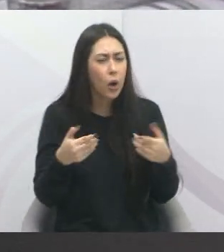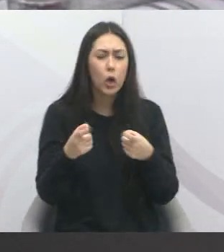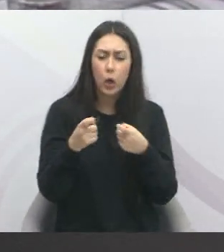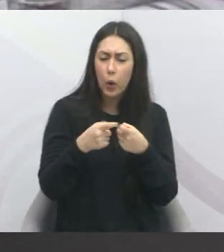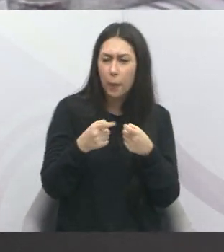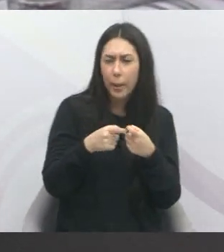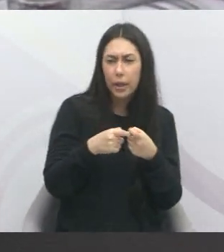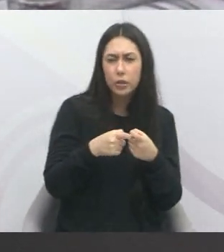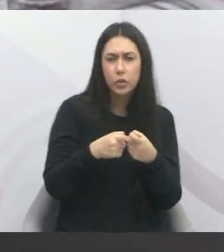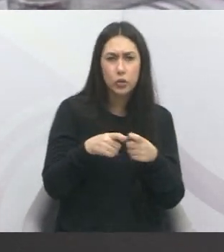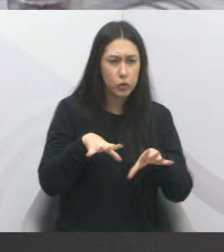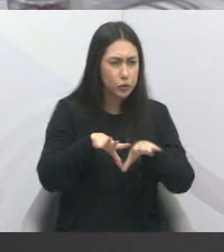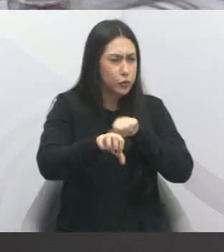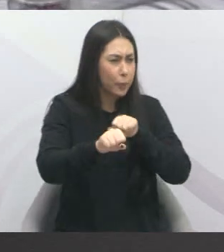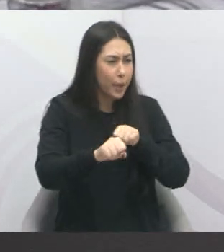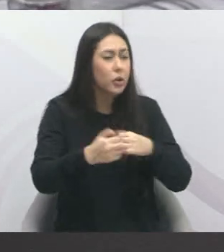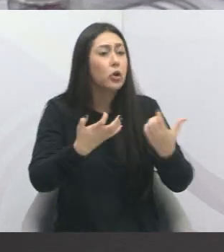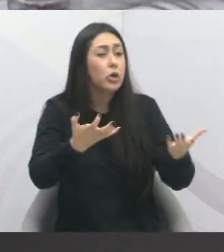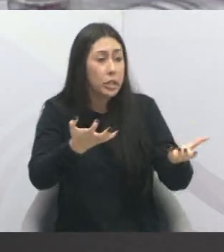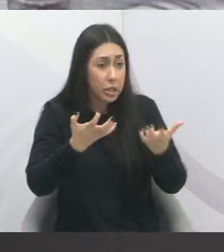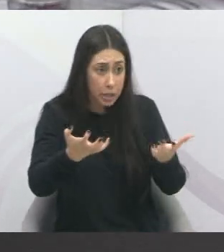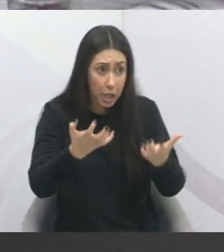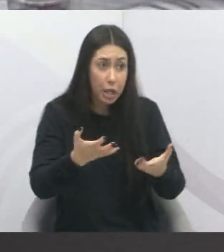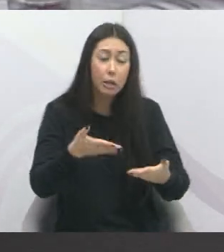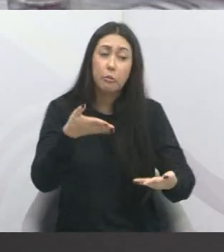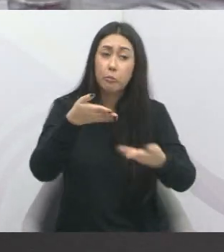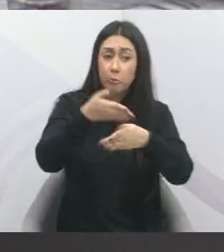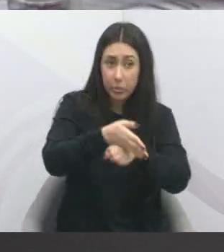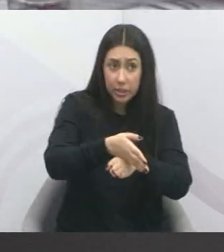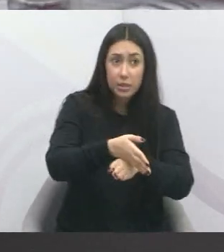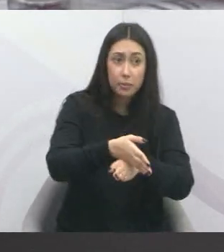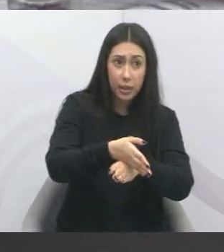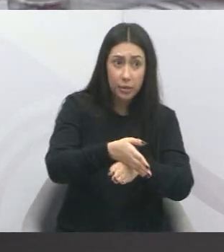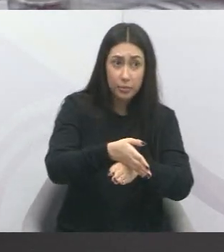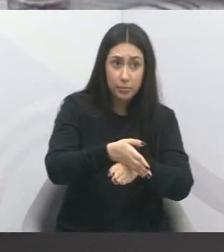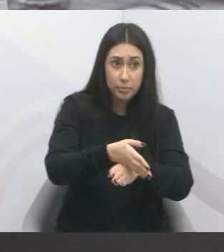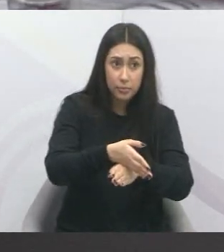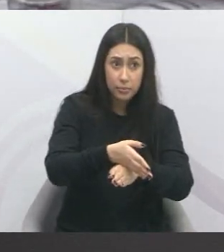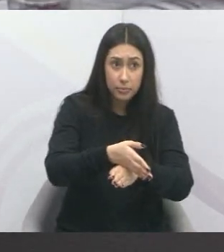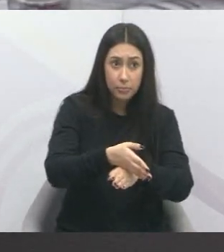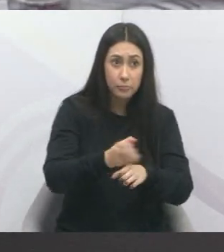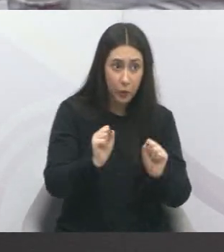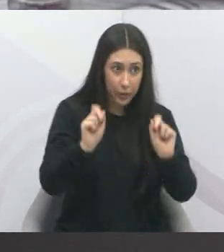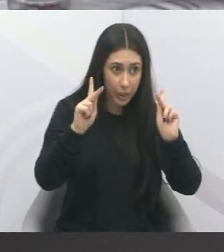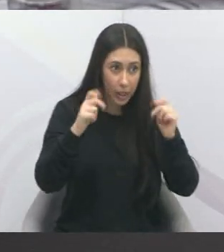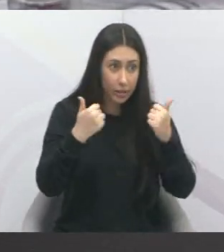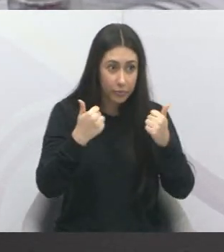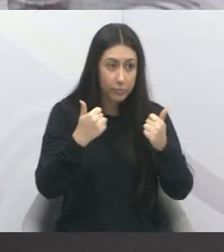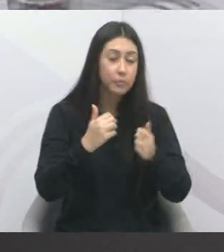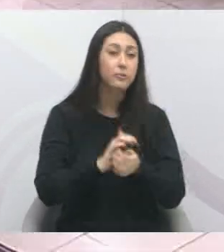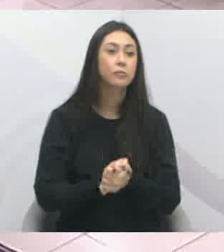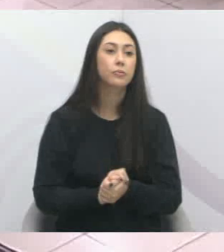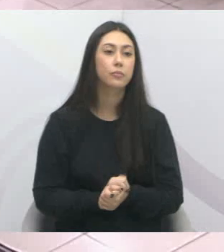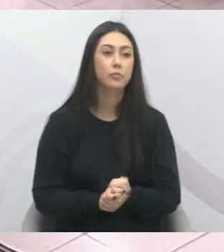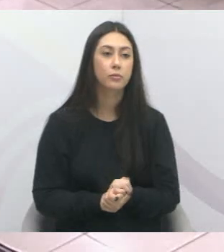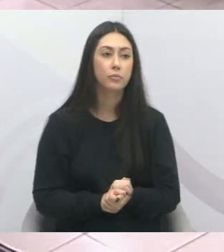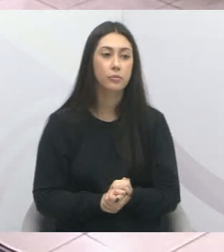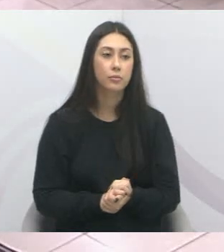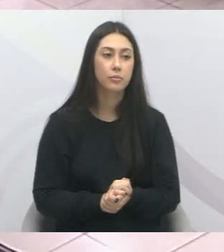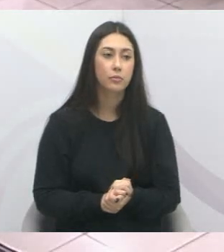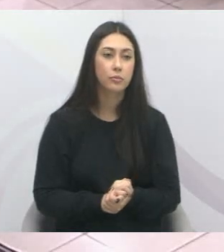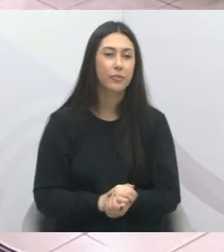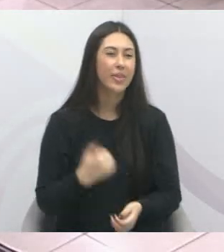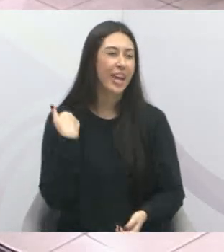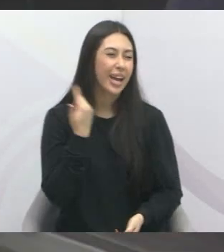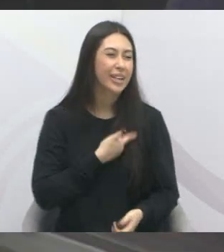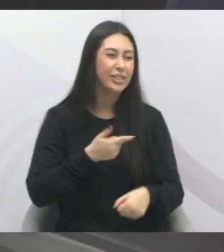médicos recém-formados ou de médicos que já foram da rede nesse novo processo seletivo. Tá bom? Então, daí, a gente que é um pouquinho